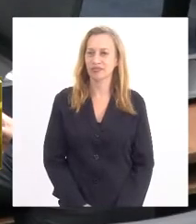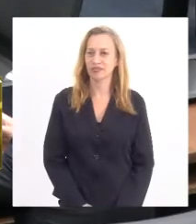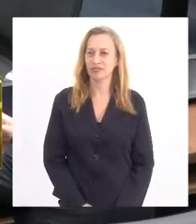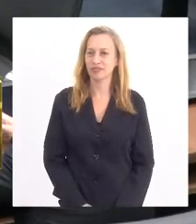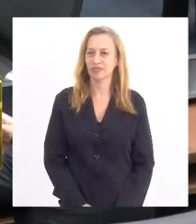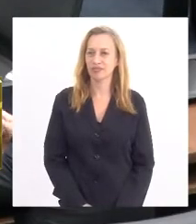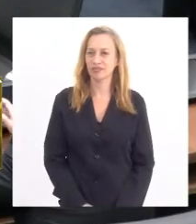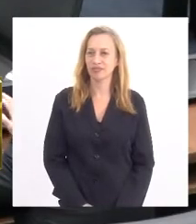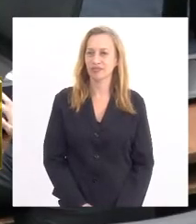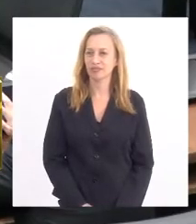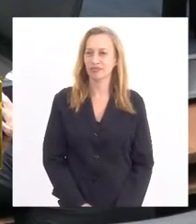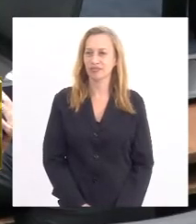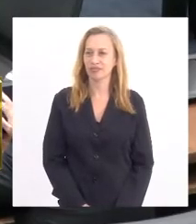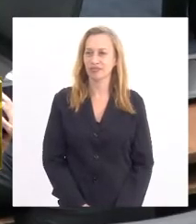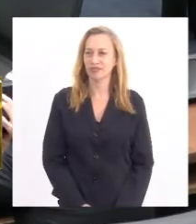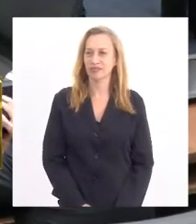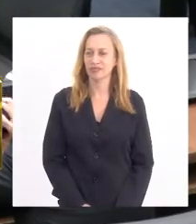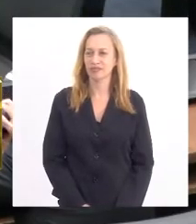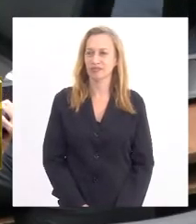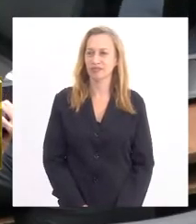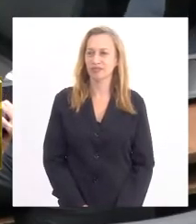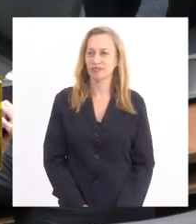E aí